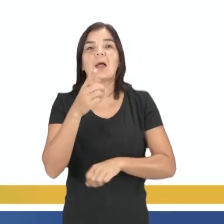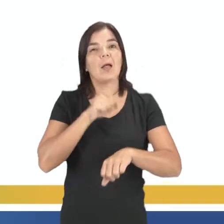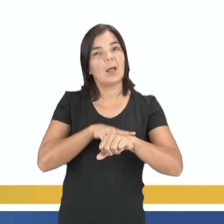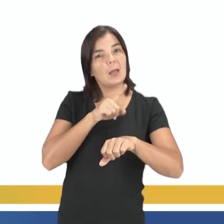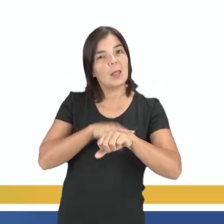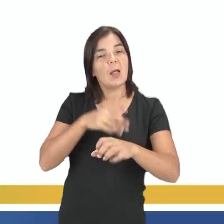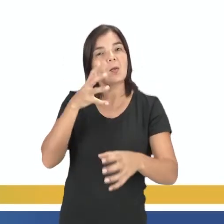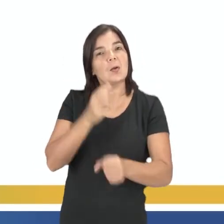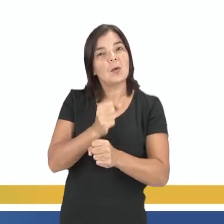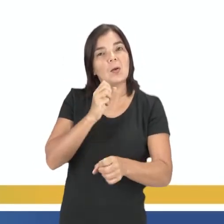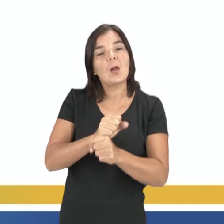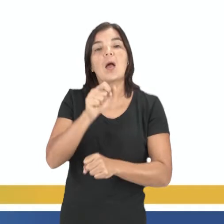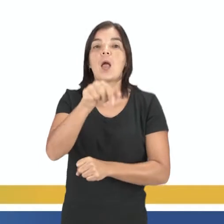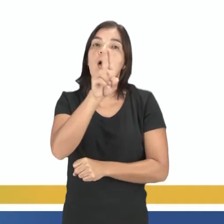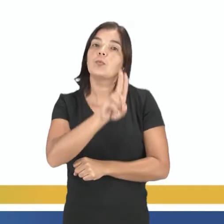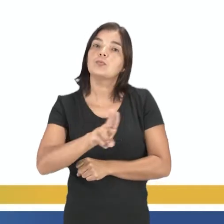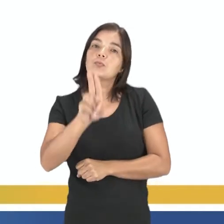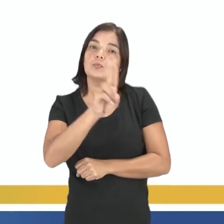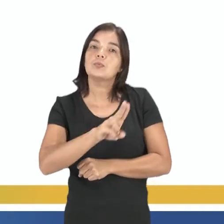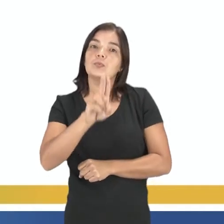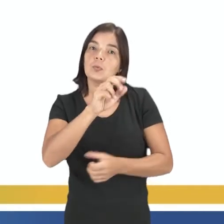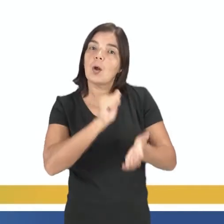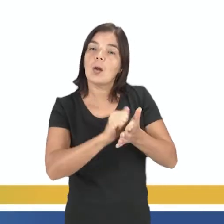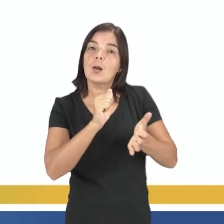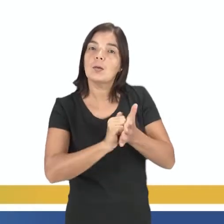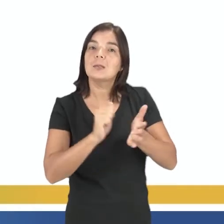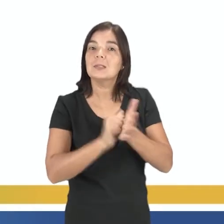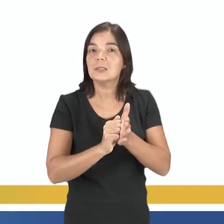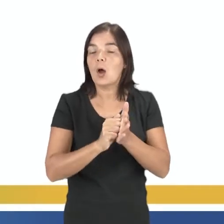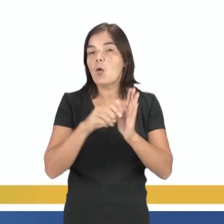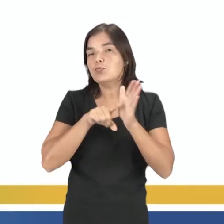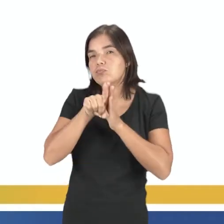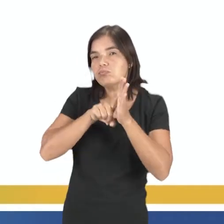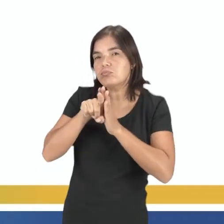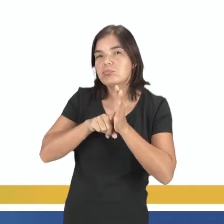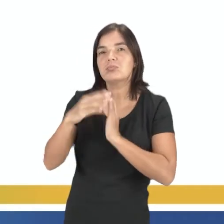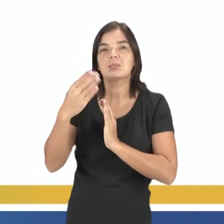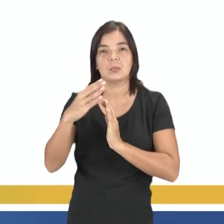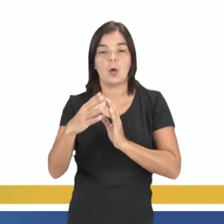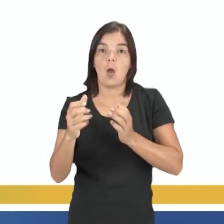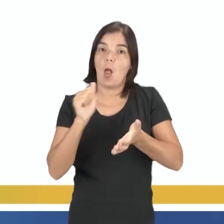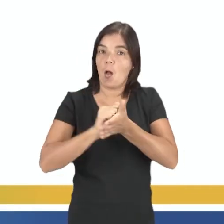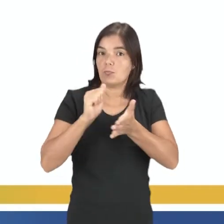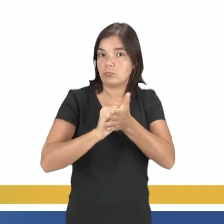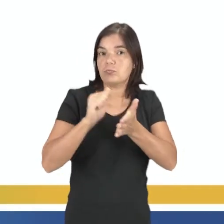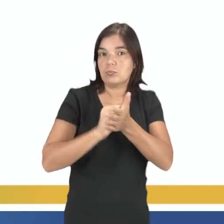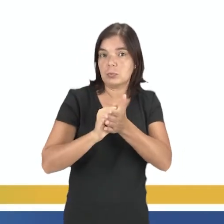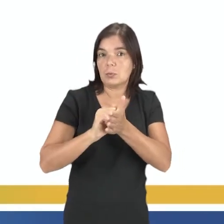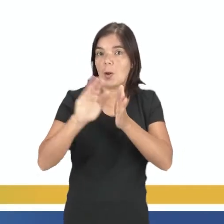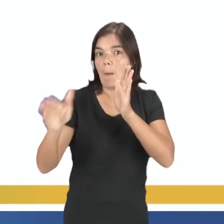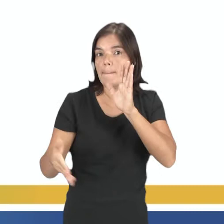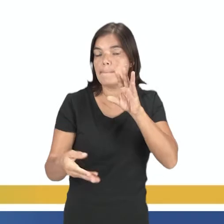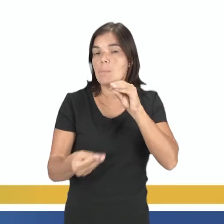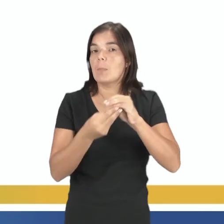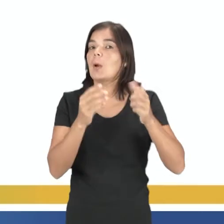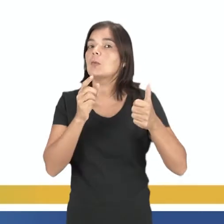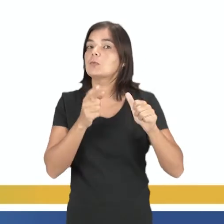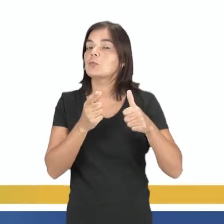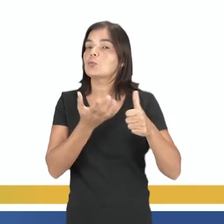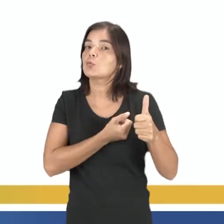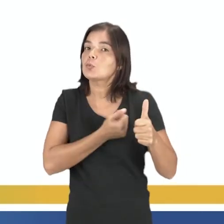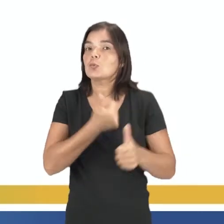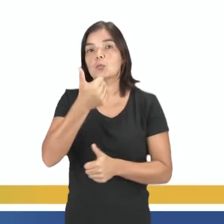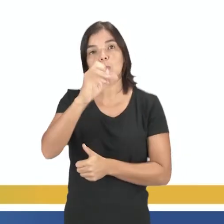de você calcular é utilizar a notação científica, que é você reescrever esse número numa base 10. Então, se você